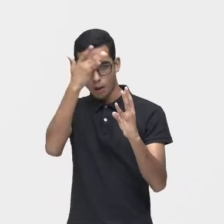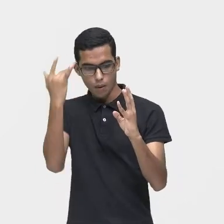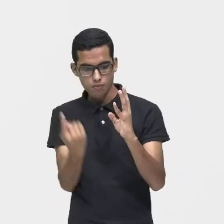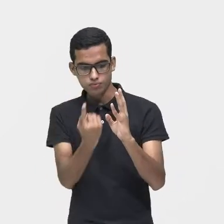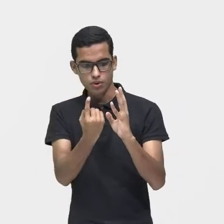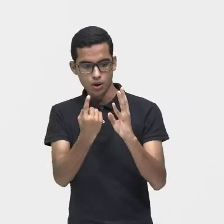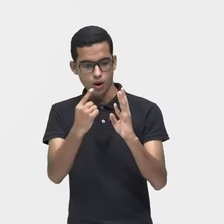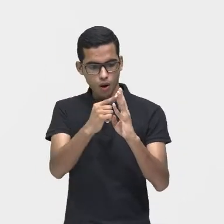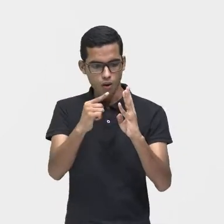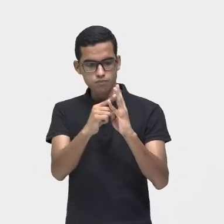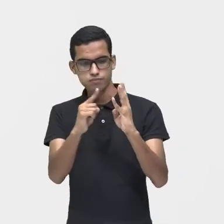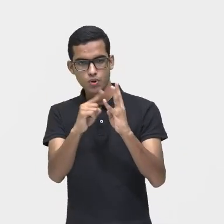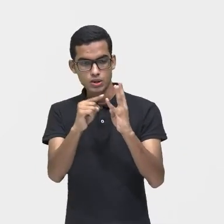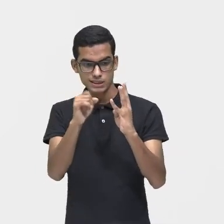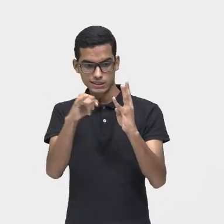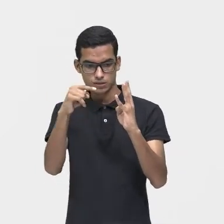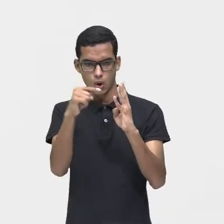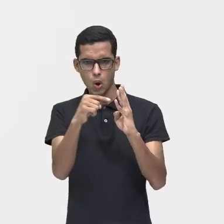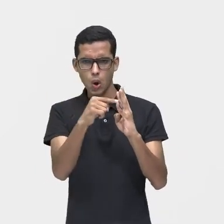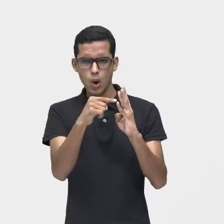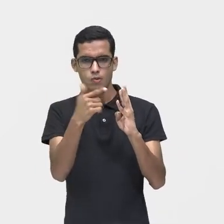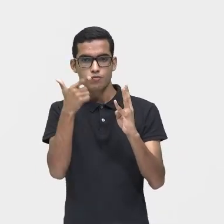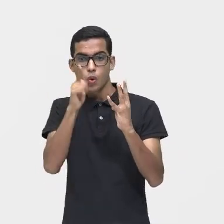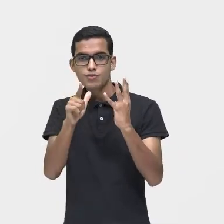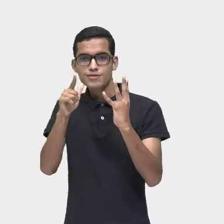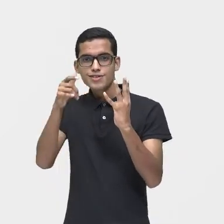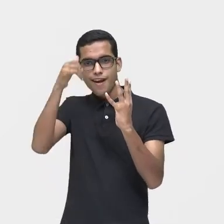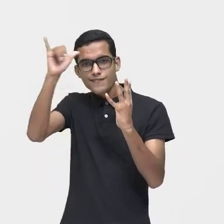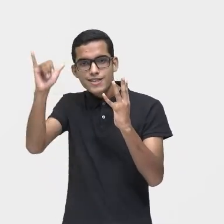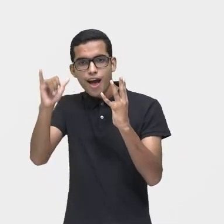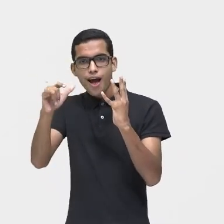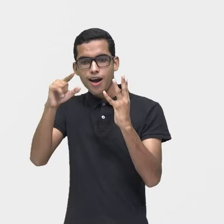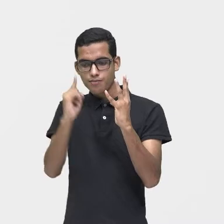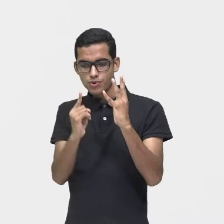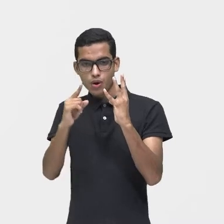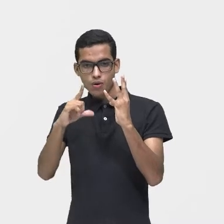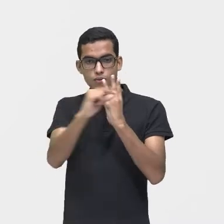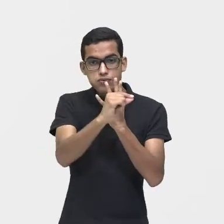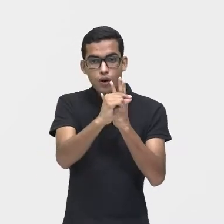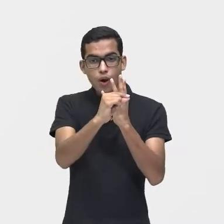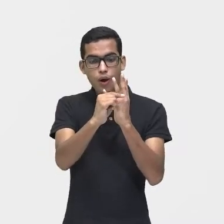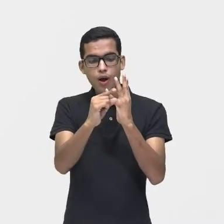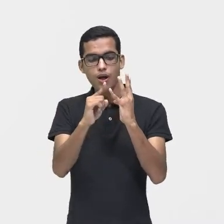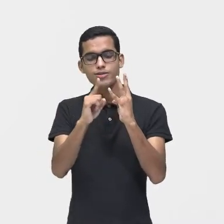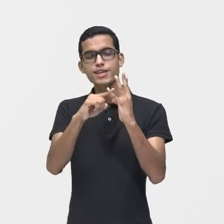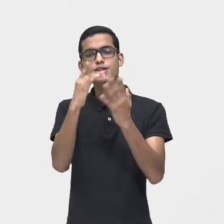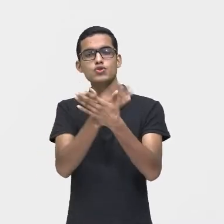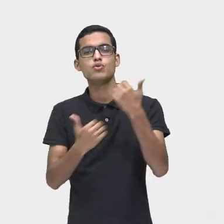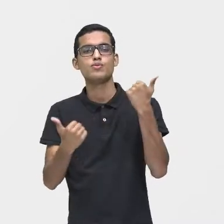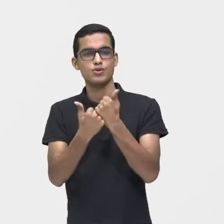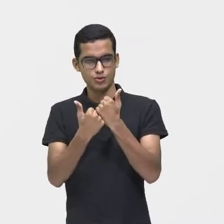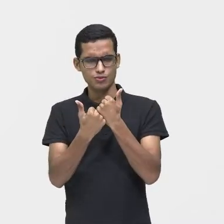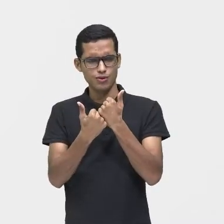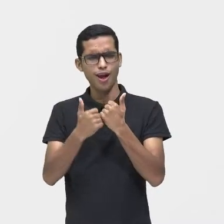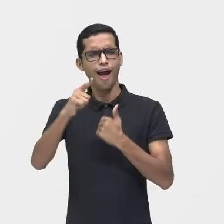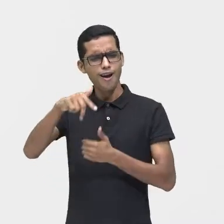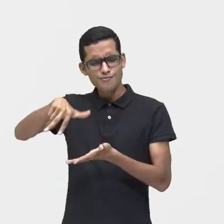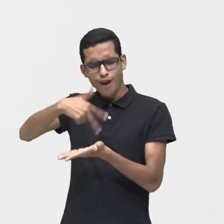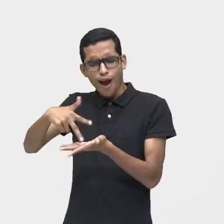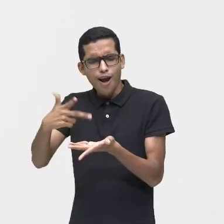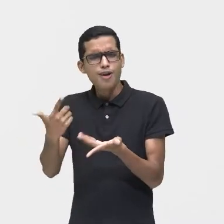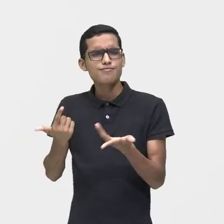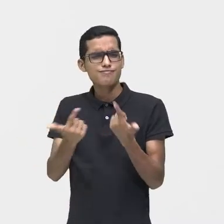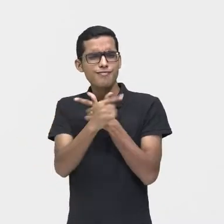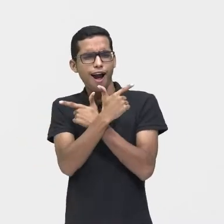círculo não consiga impedir a fuga de um deles, deverá substituir o fujão. É uma dança muito divertida e onde todos